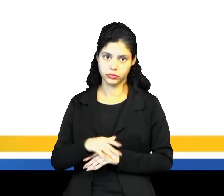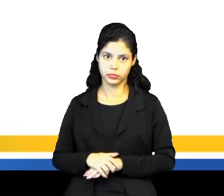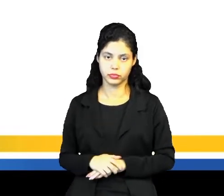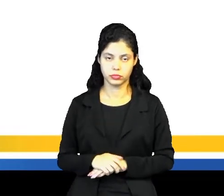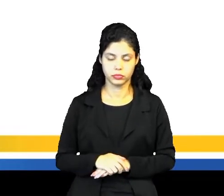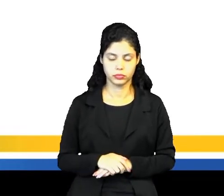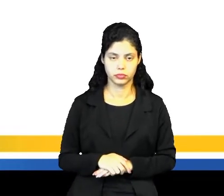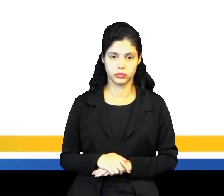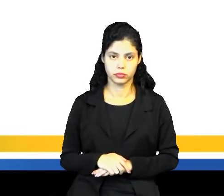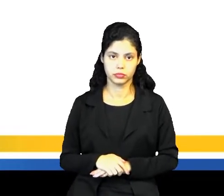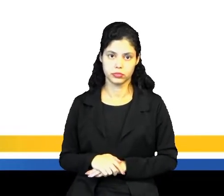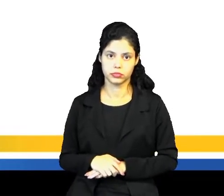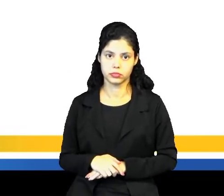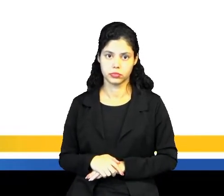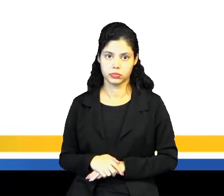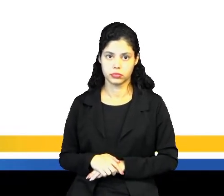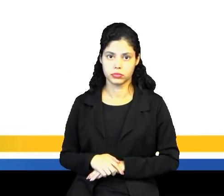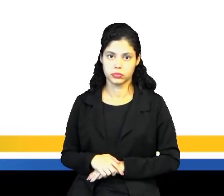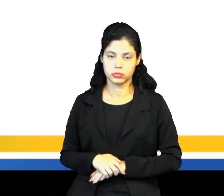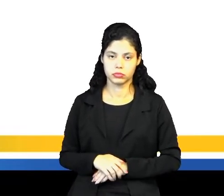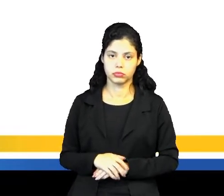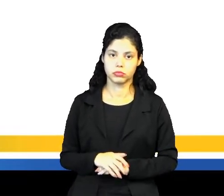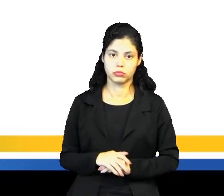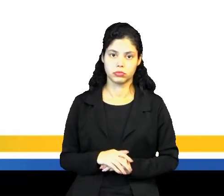mas não interferir, né?